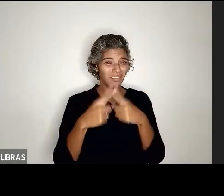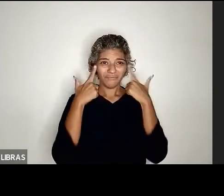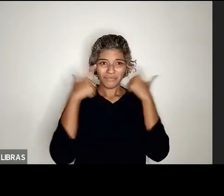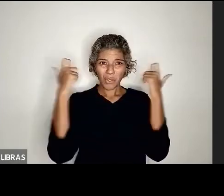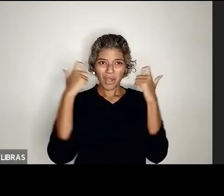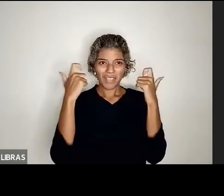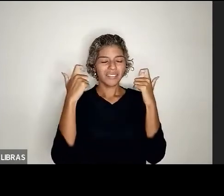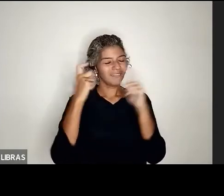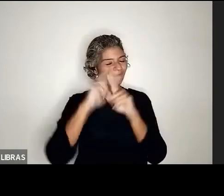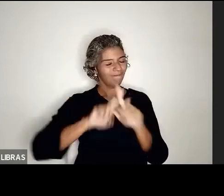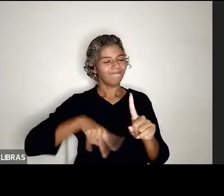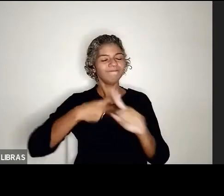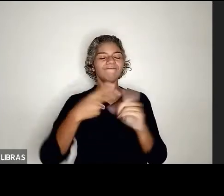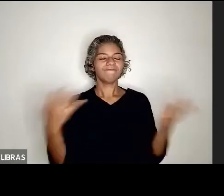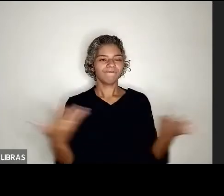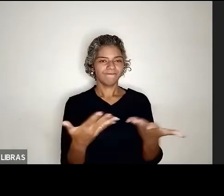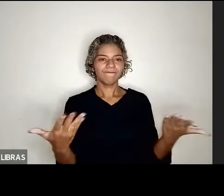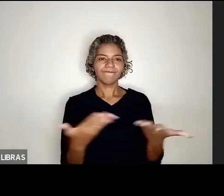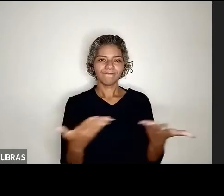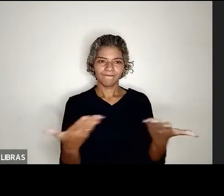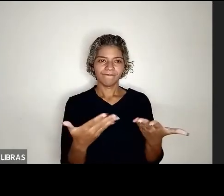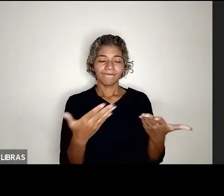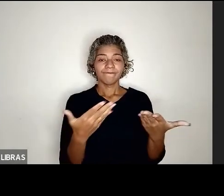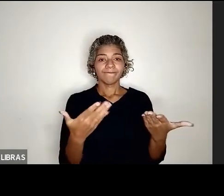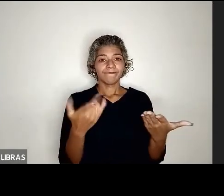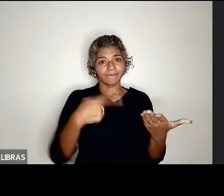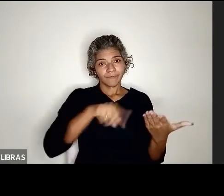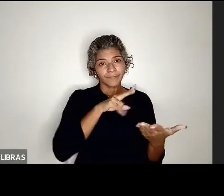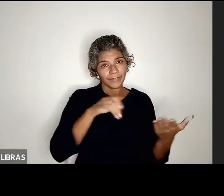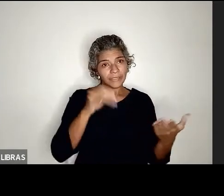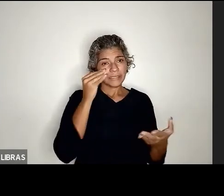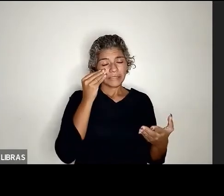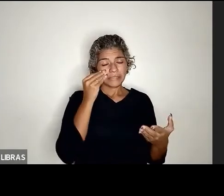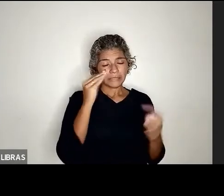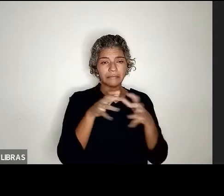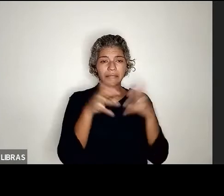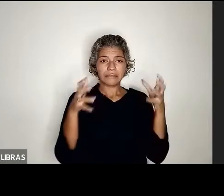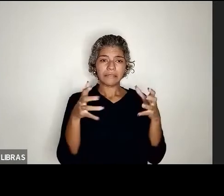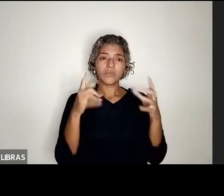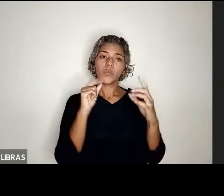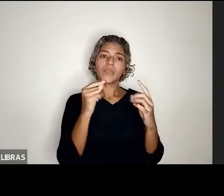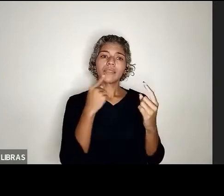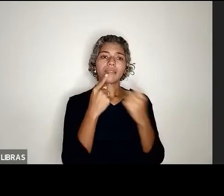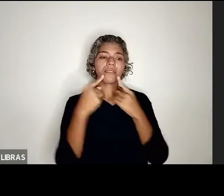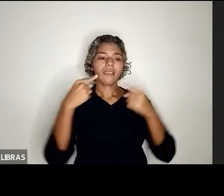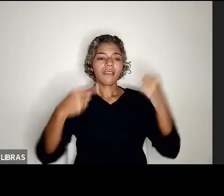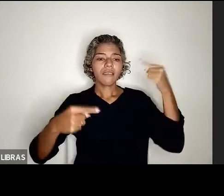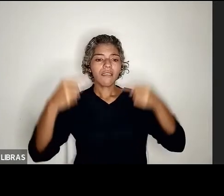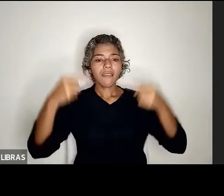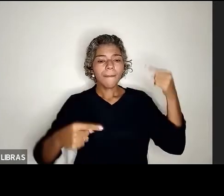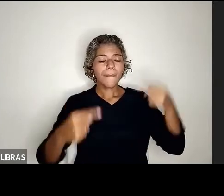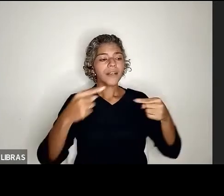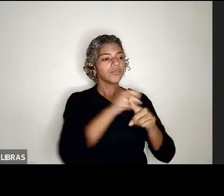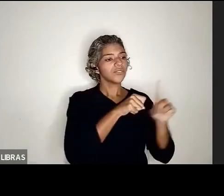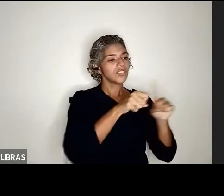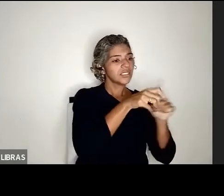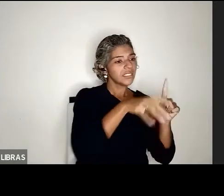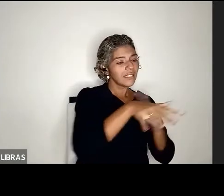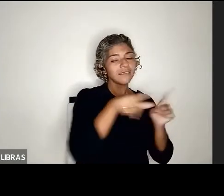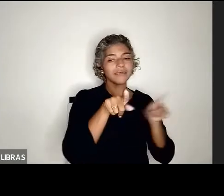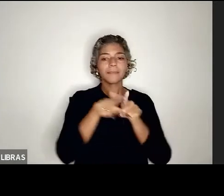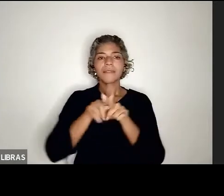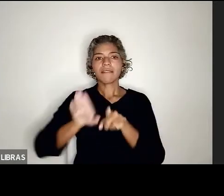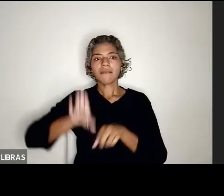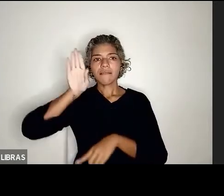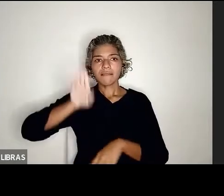visto, mas nós vamos buscar ampliar o debate com a sociedade e com os candidatos, no sentido de colocar